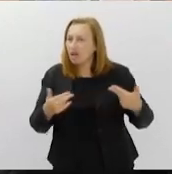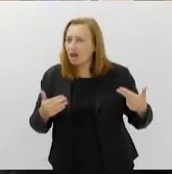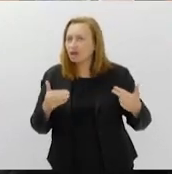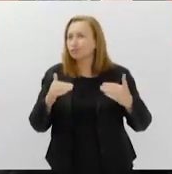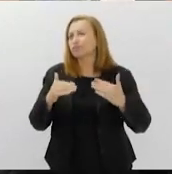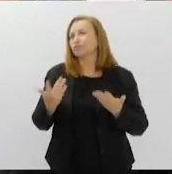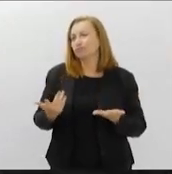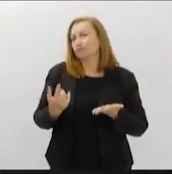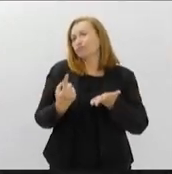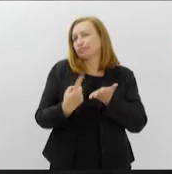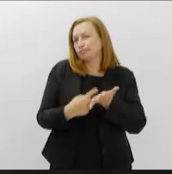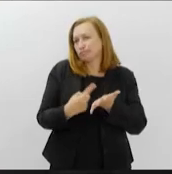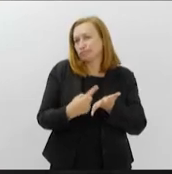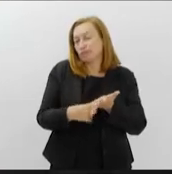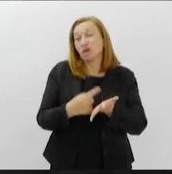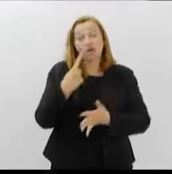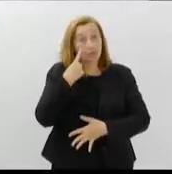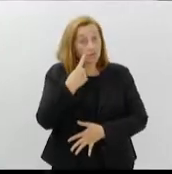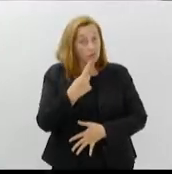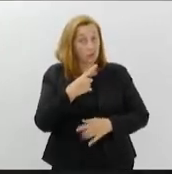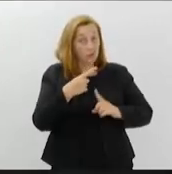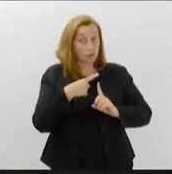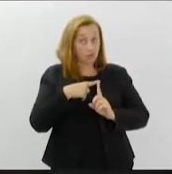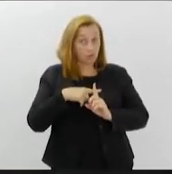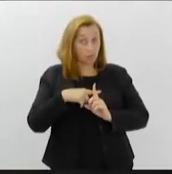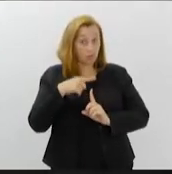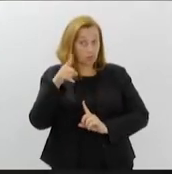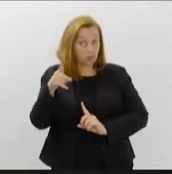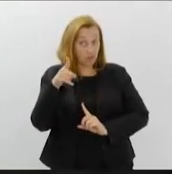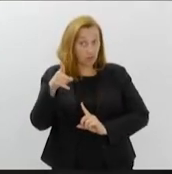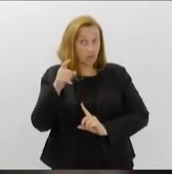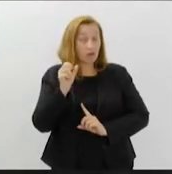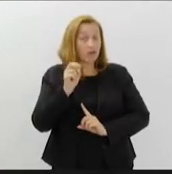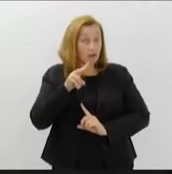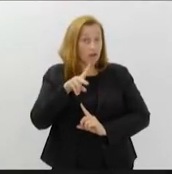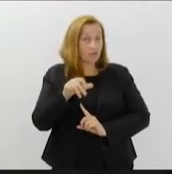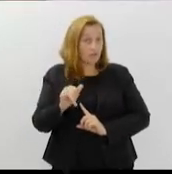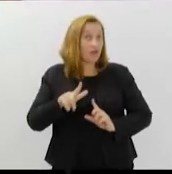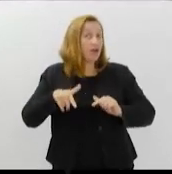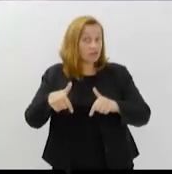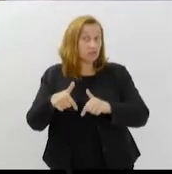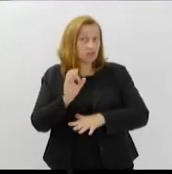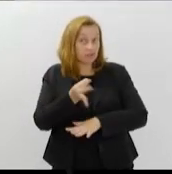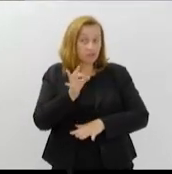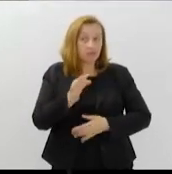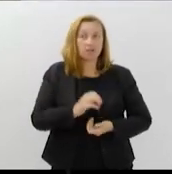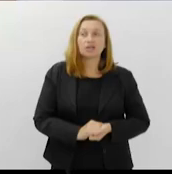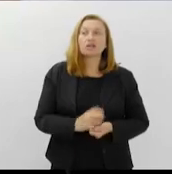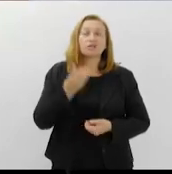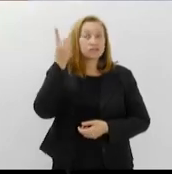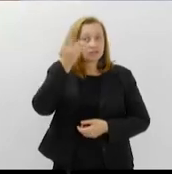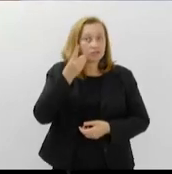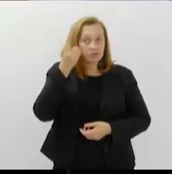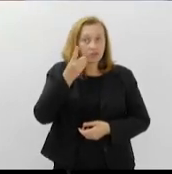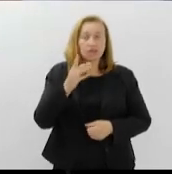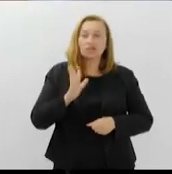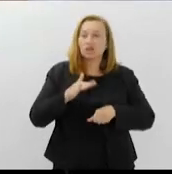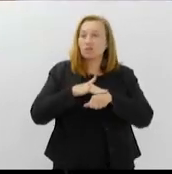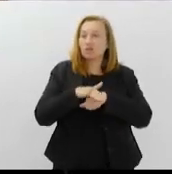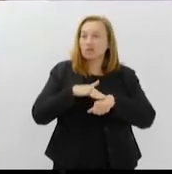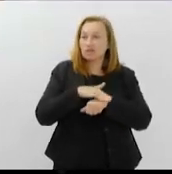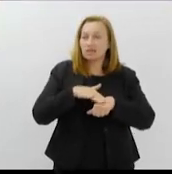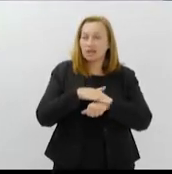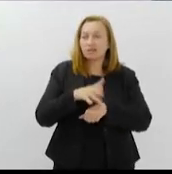Porque você viu que esse crucifixo chamou a atenção de Luiz Paulo, né? Ele vai operar, você tem a certeza disso. O deputado, conversava agora com o